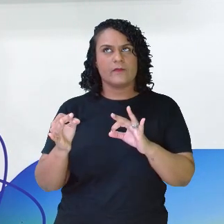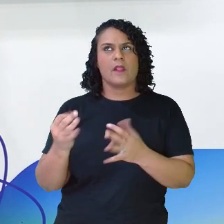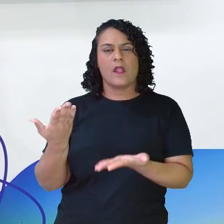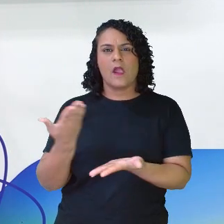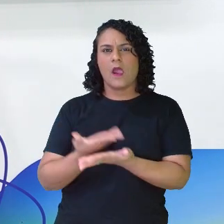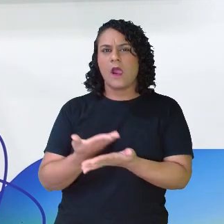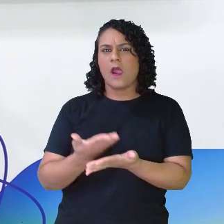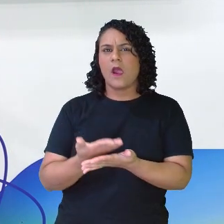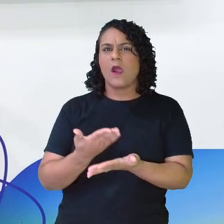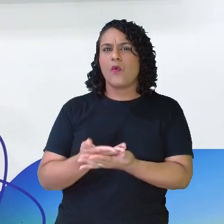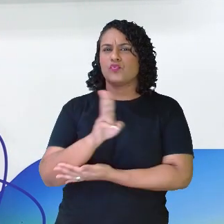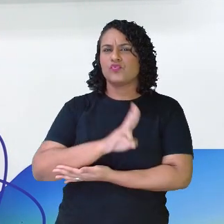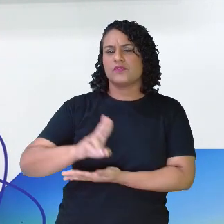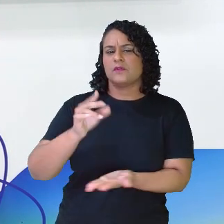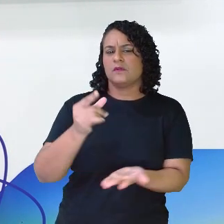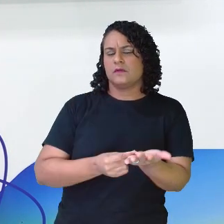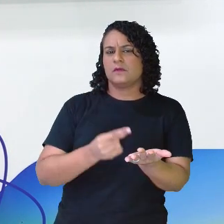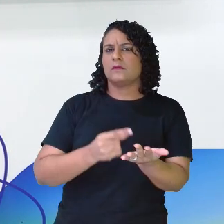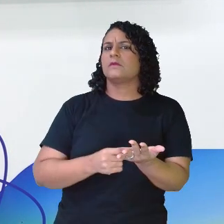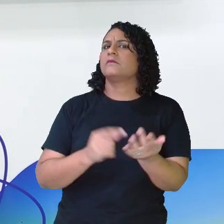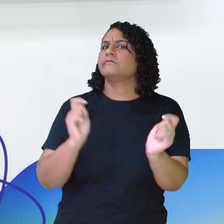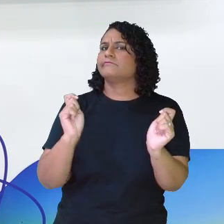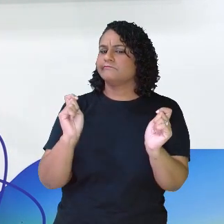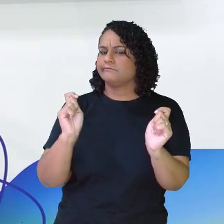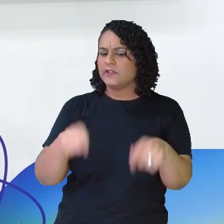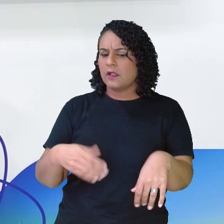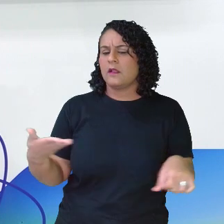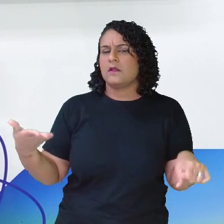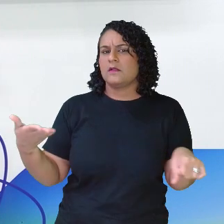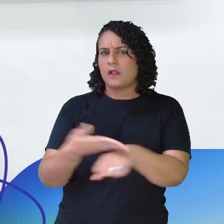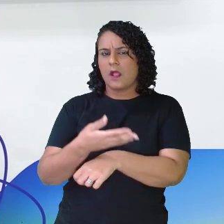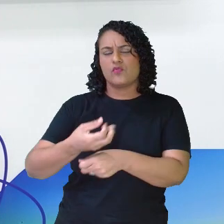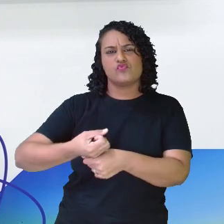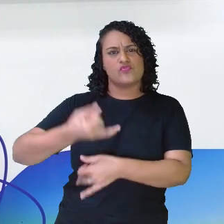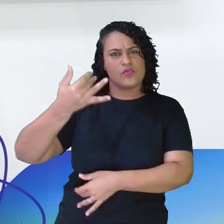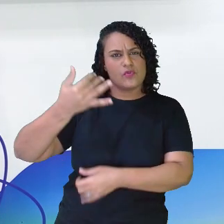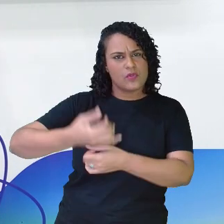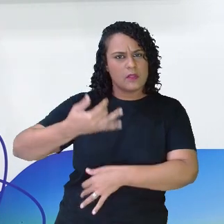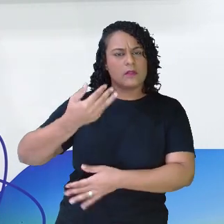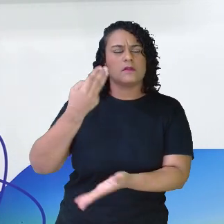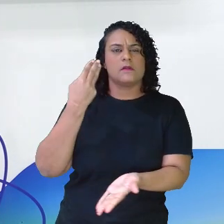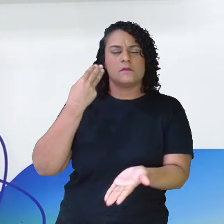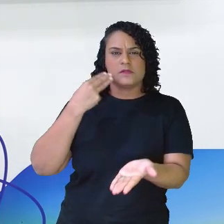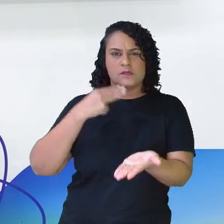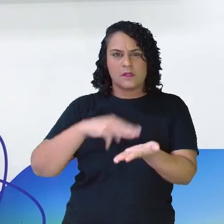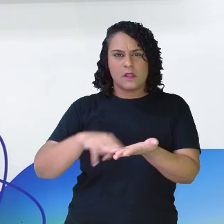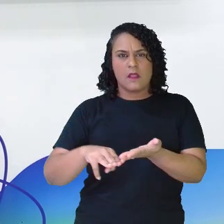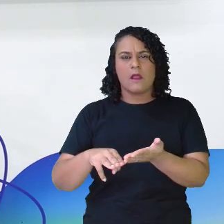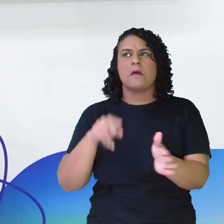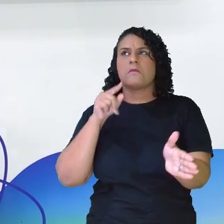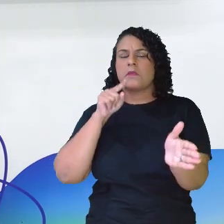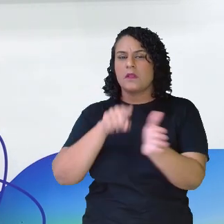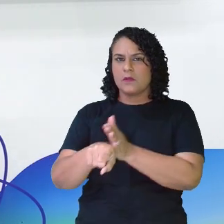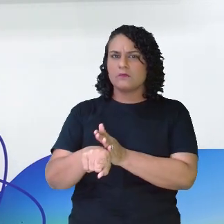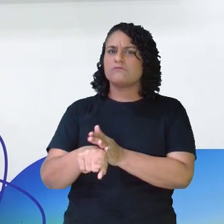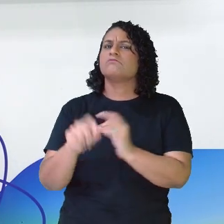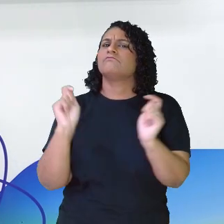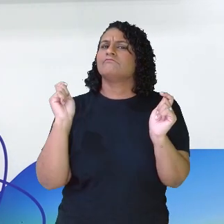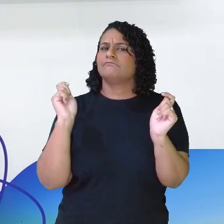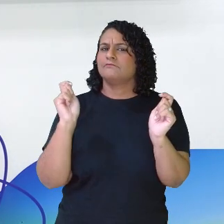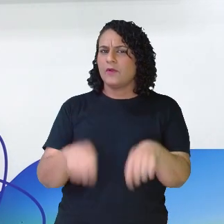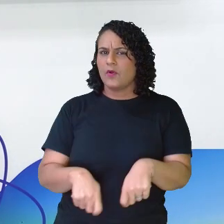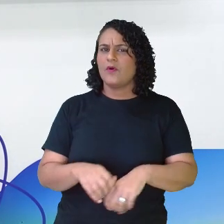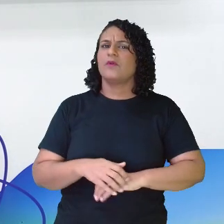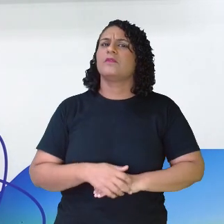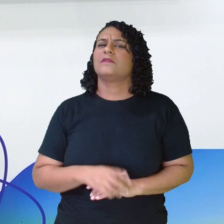você pode conversar ali com a professora, mandar sua pergunta, sua mensagem. A gente vai trocando,